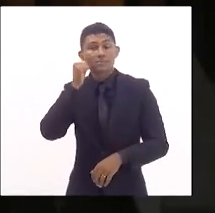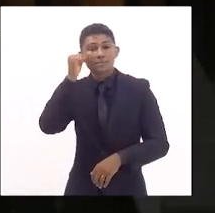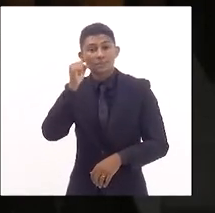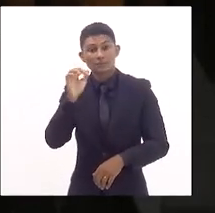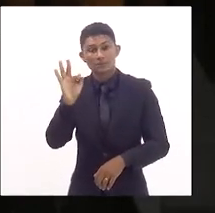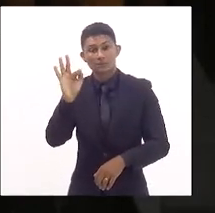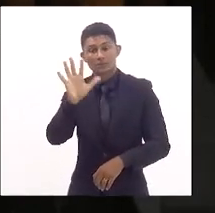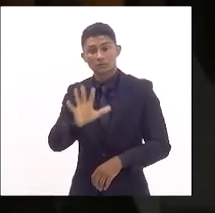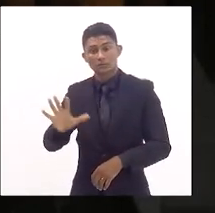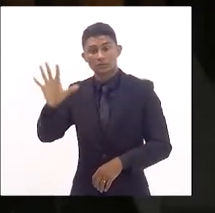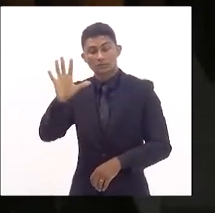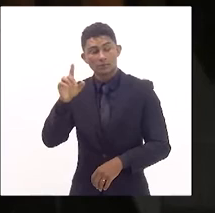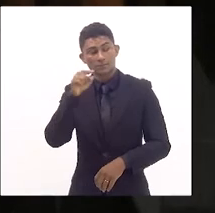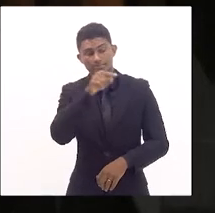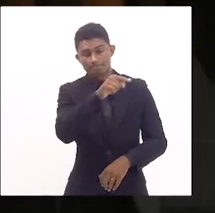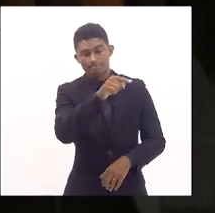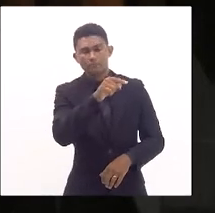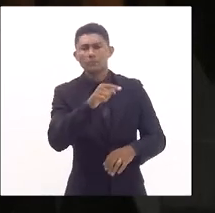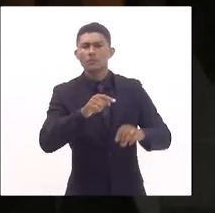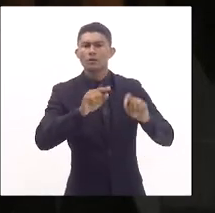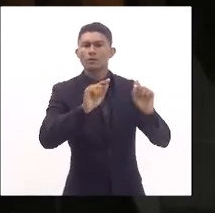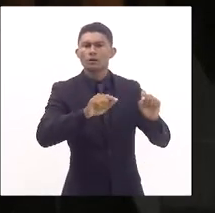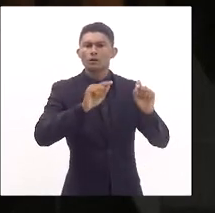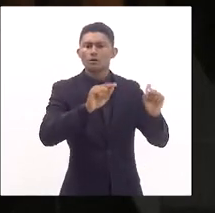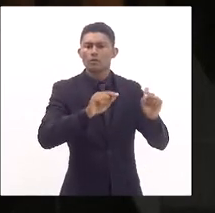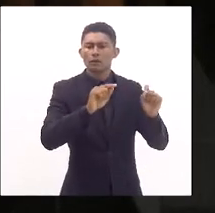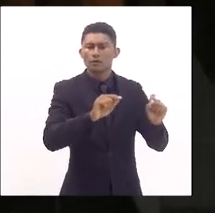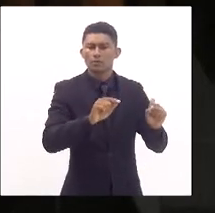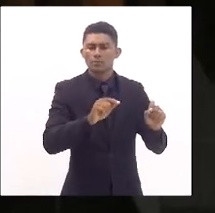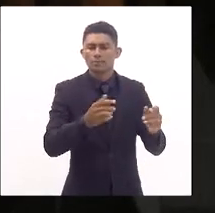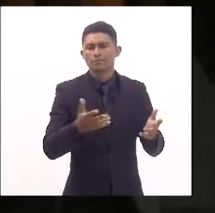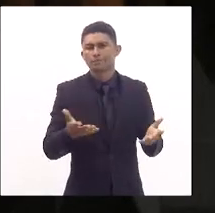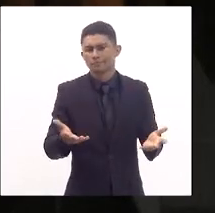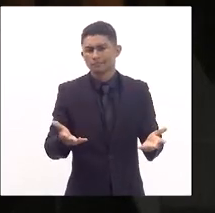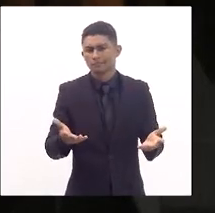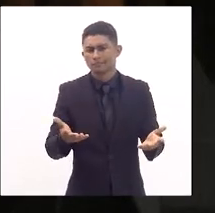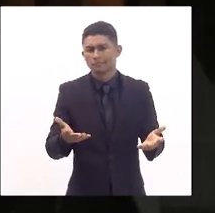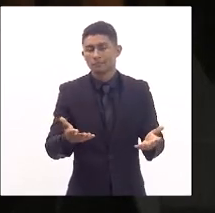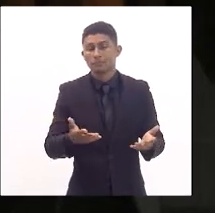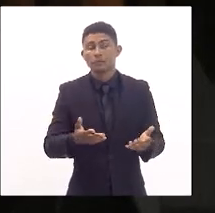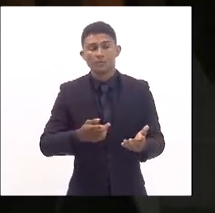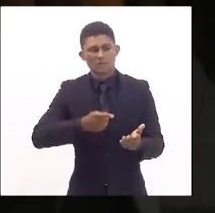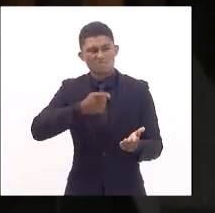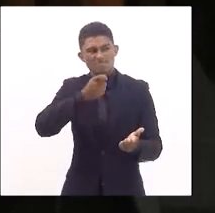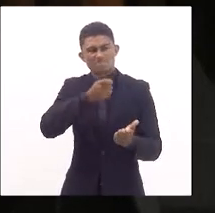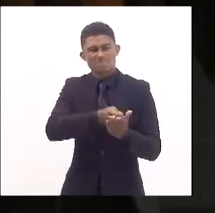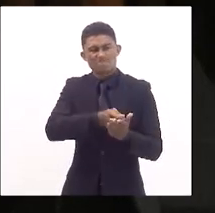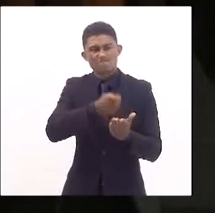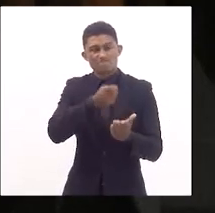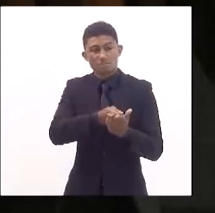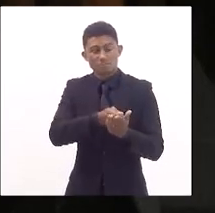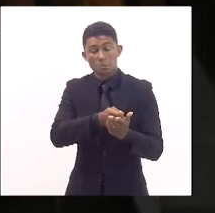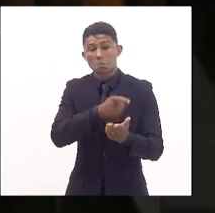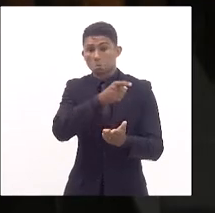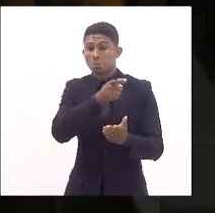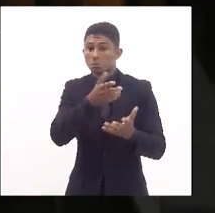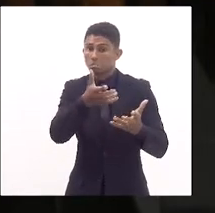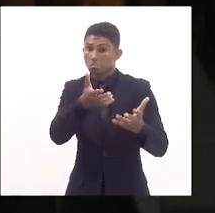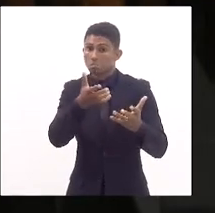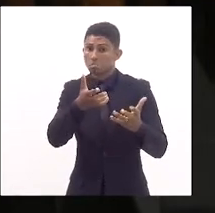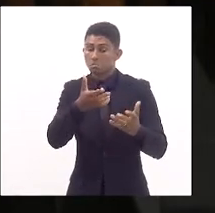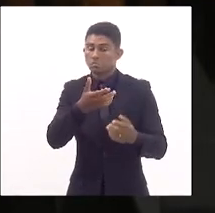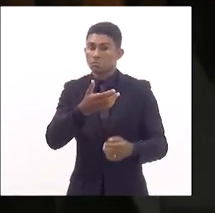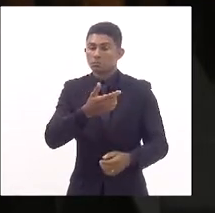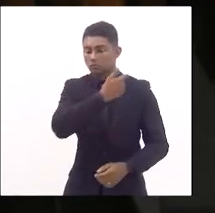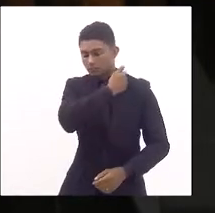federal relativo a uma imposição que quer fazer o